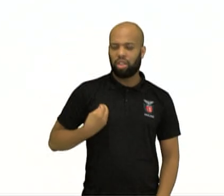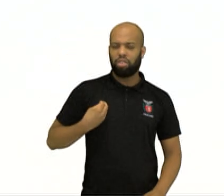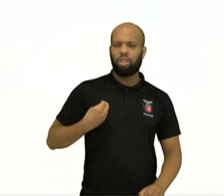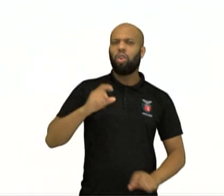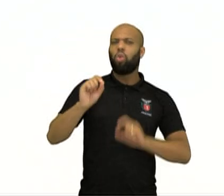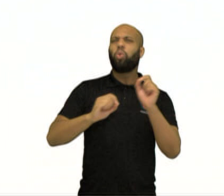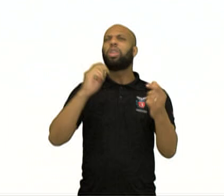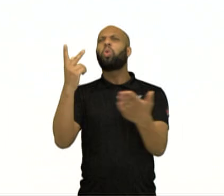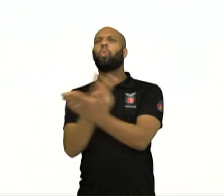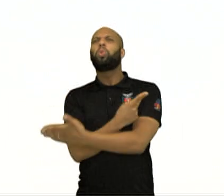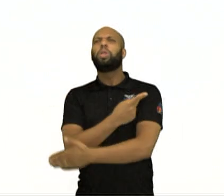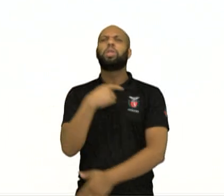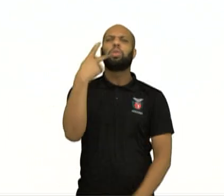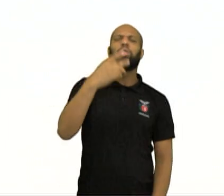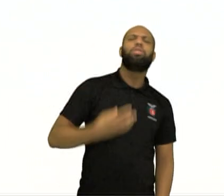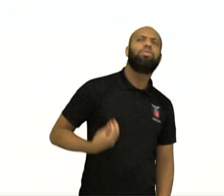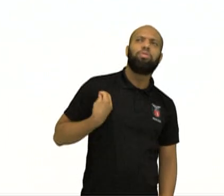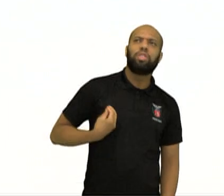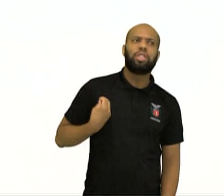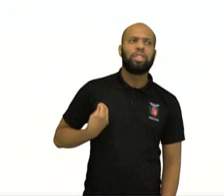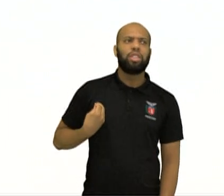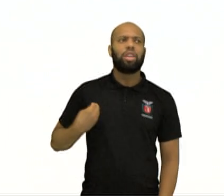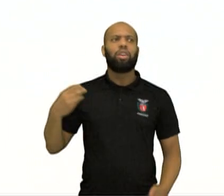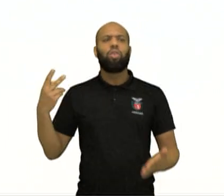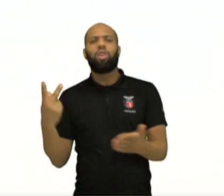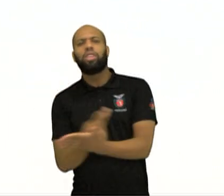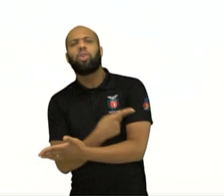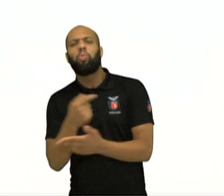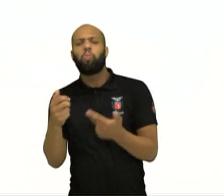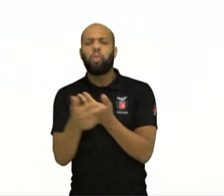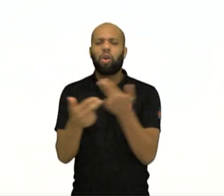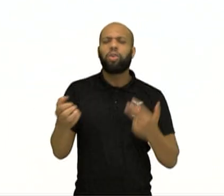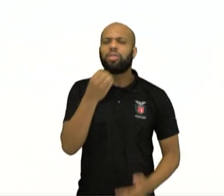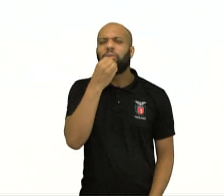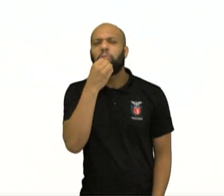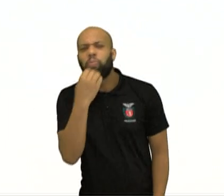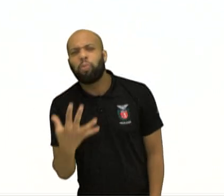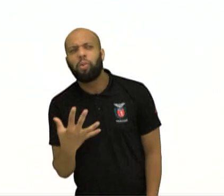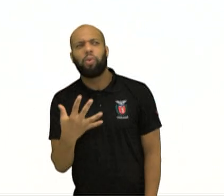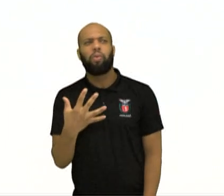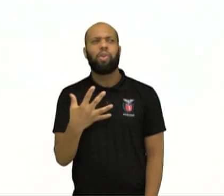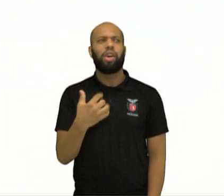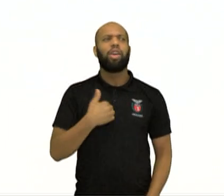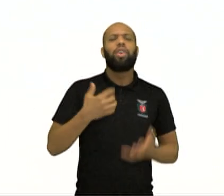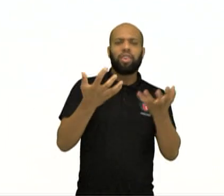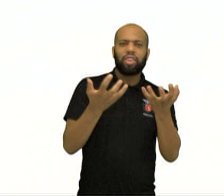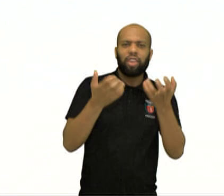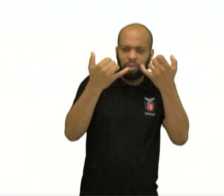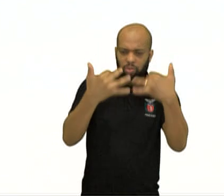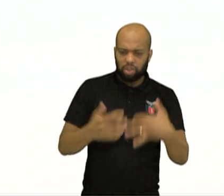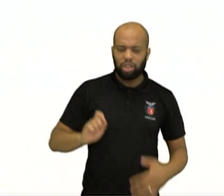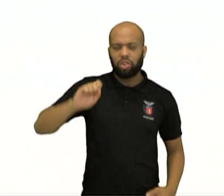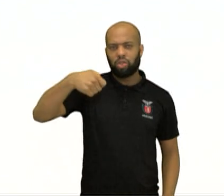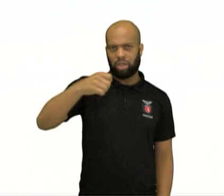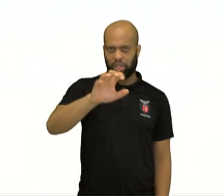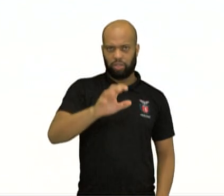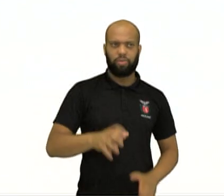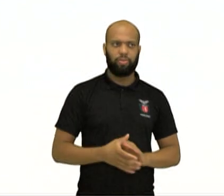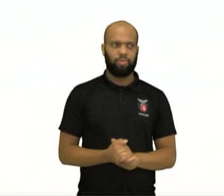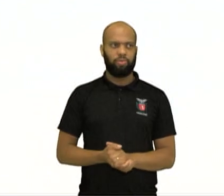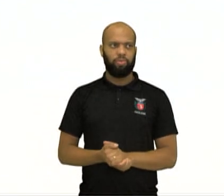Pense. Ai, me aconteceu uma coisa tão boa, eu quero falar sobre isso.